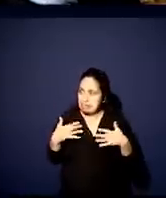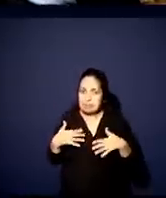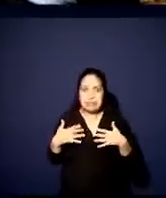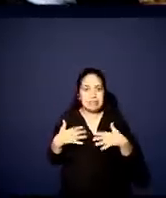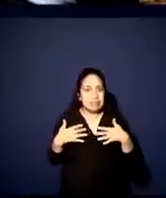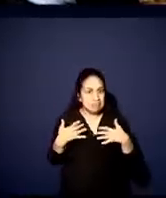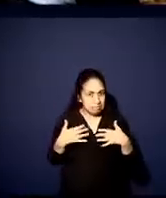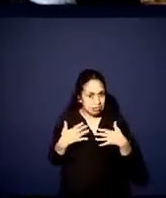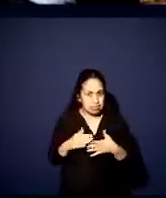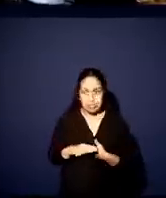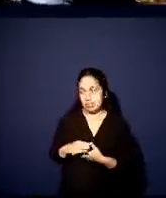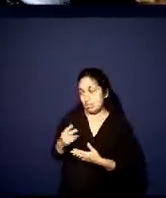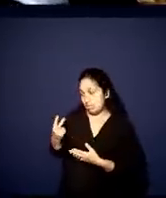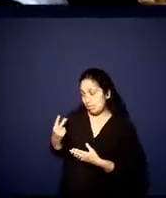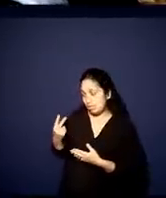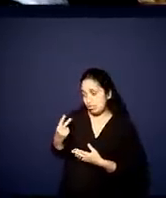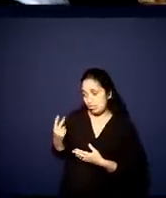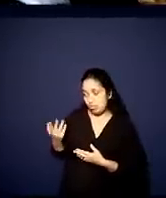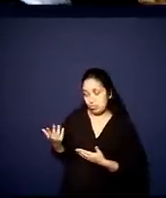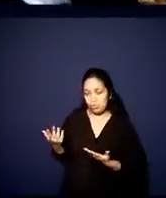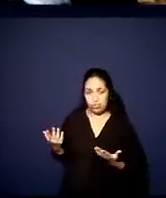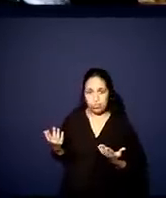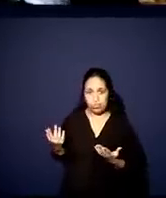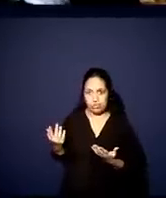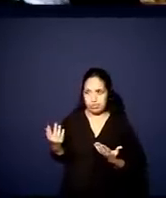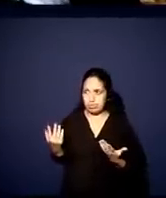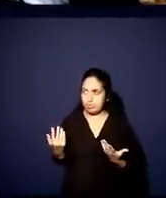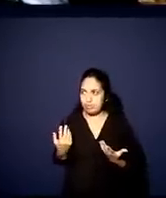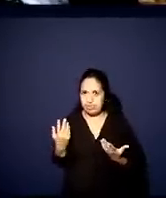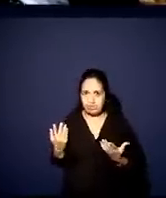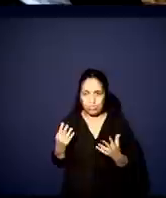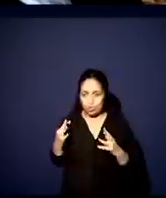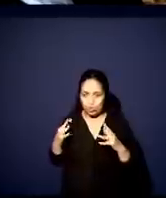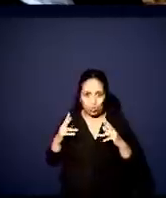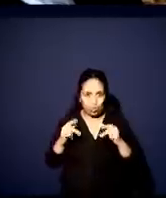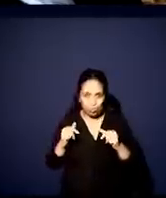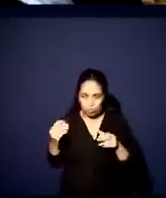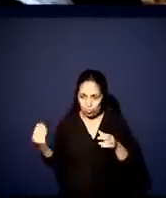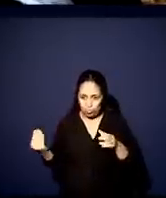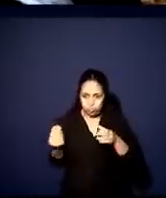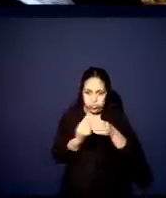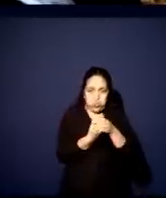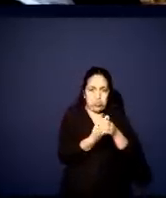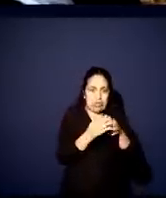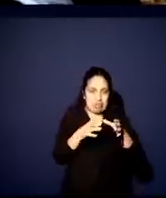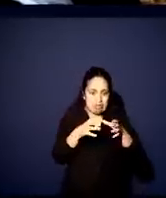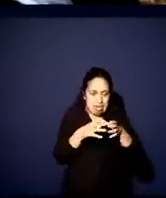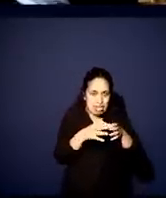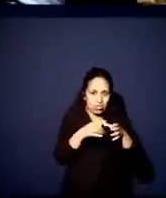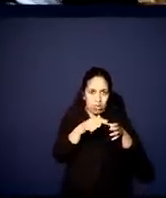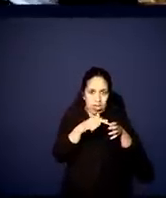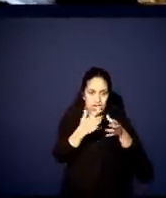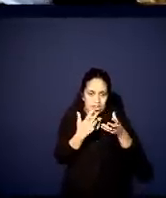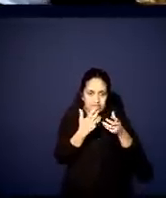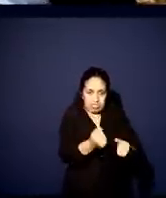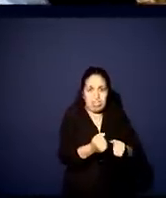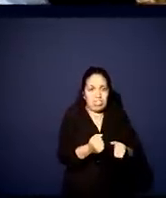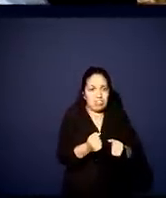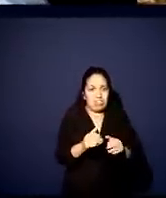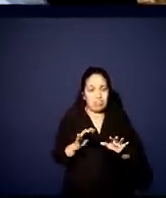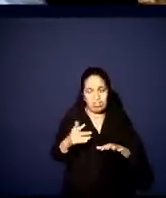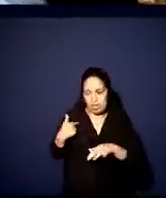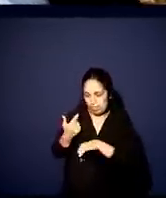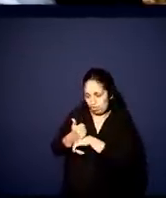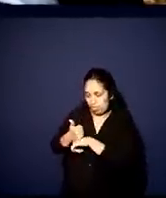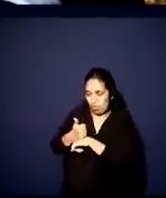eu e o Rogério estamos longe de sermos uma unanimidade, mesmo dentro da nossa categoria profissional, se eu assim